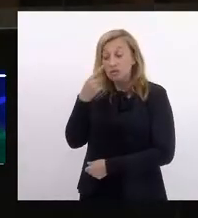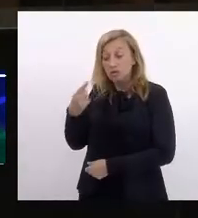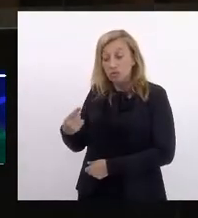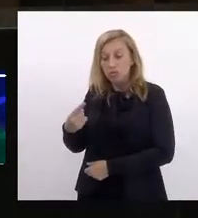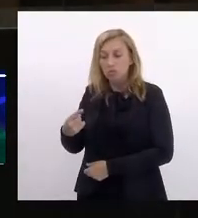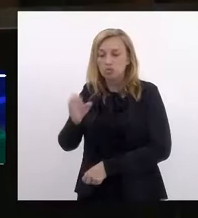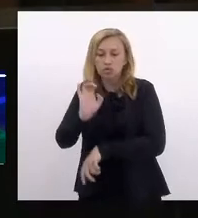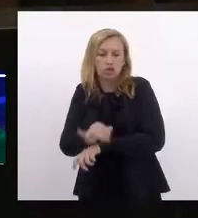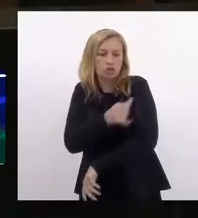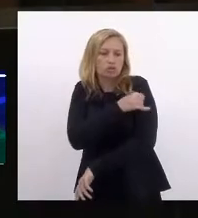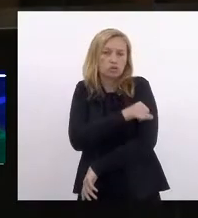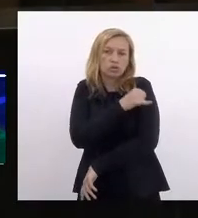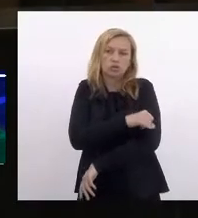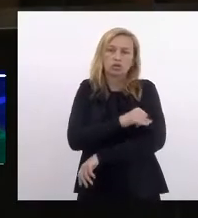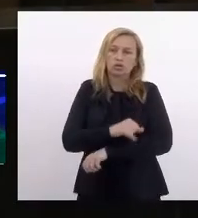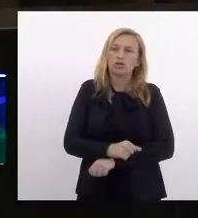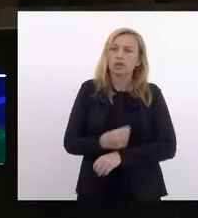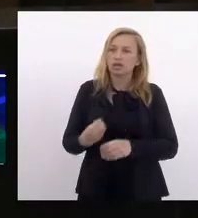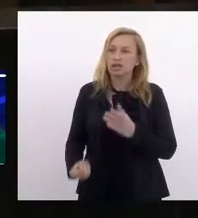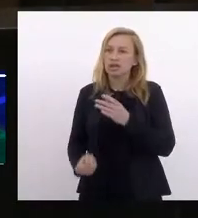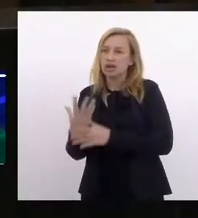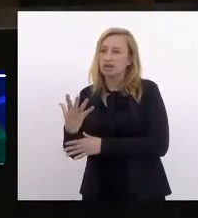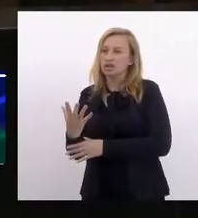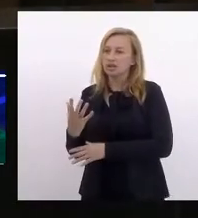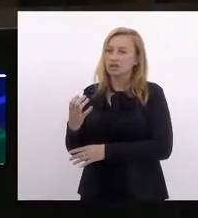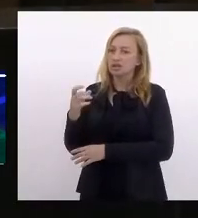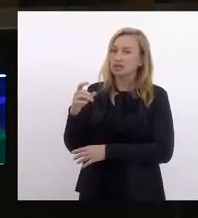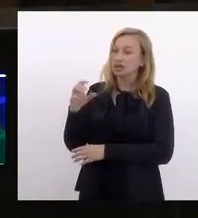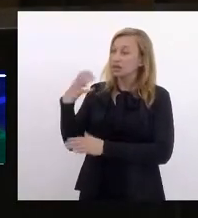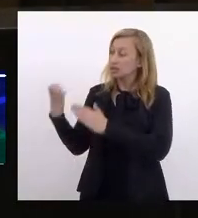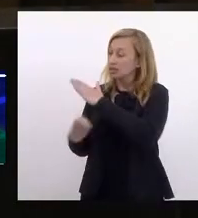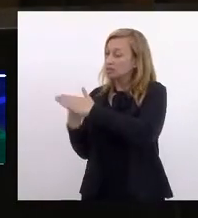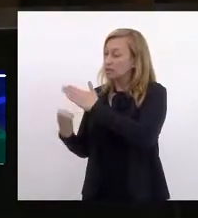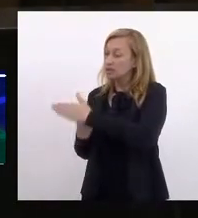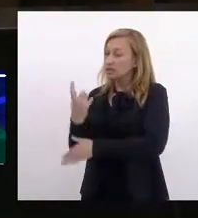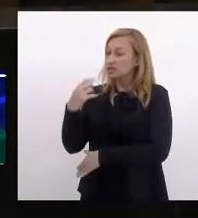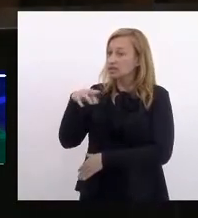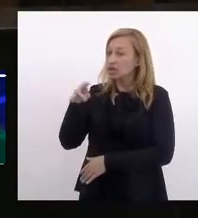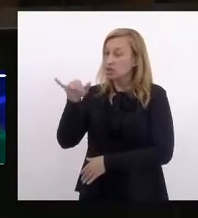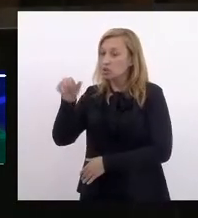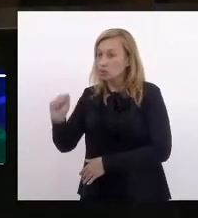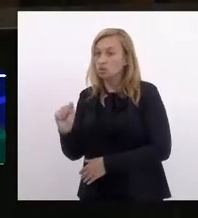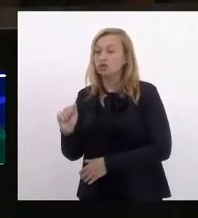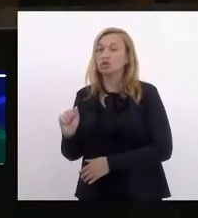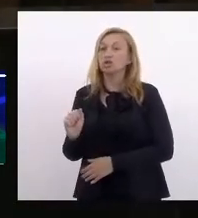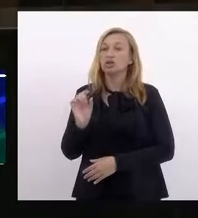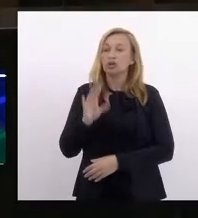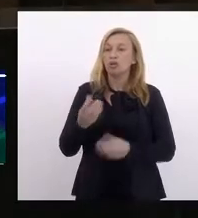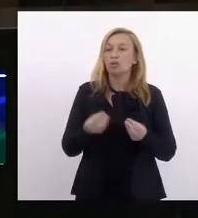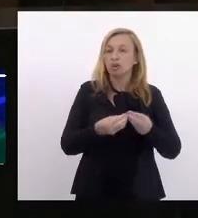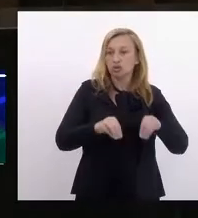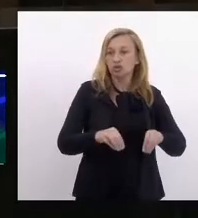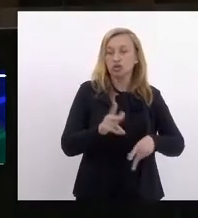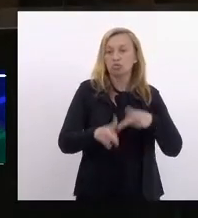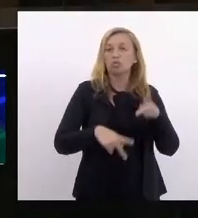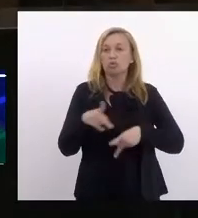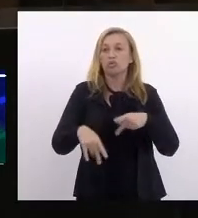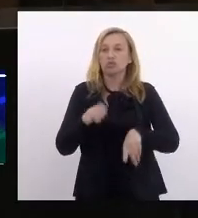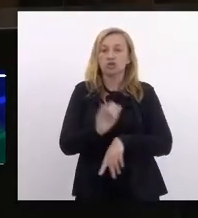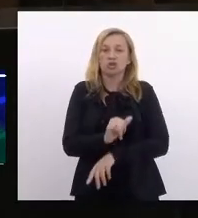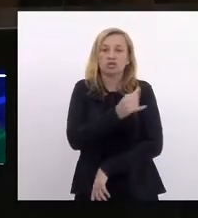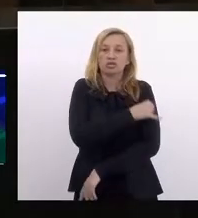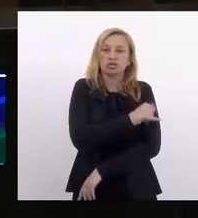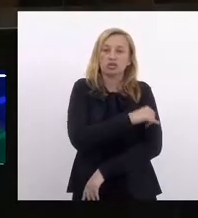Janeiro para a implantação dessa siderúrgica que só trouxe prejuízo para a população do estado do Rio de